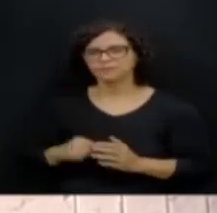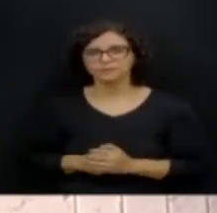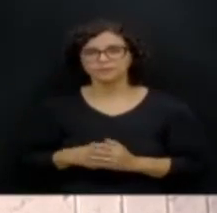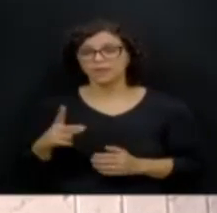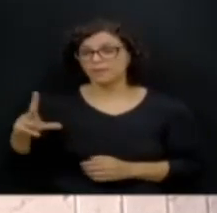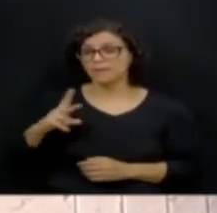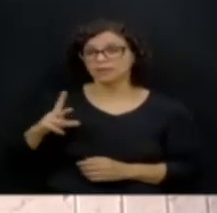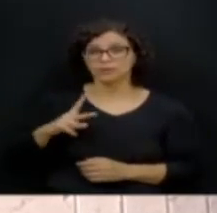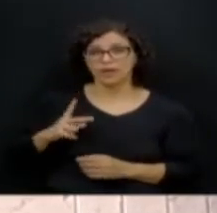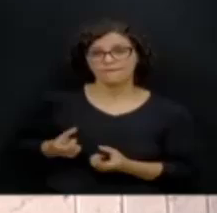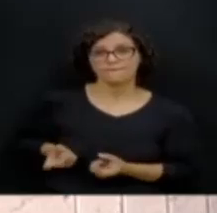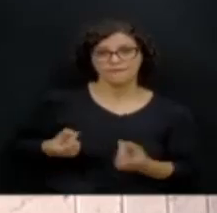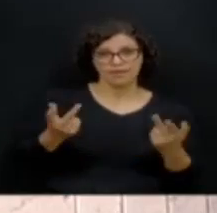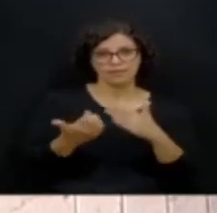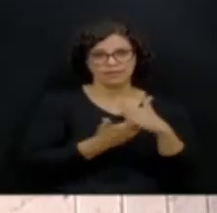em privatização,